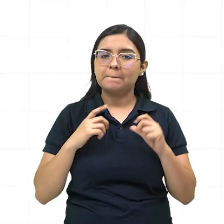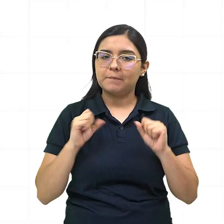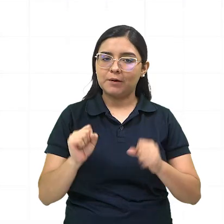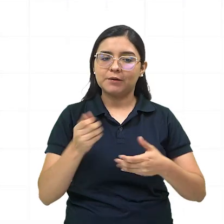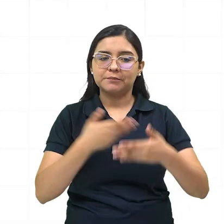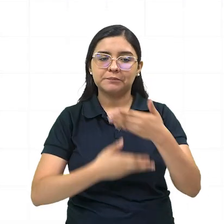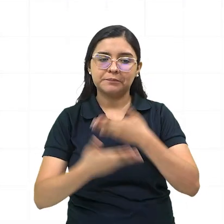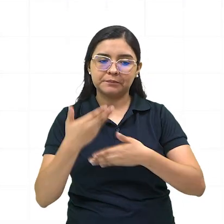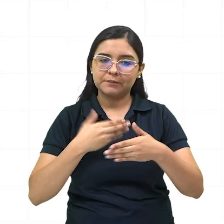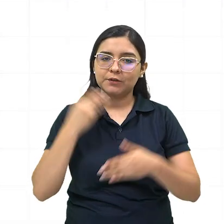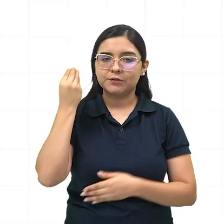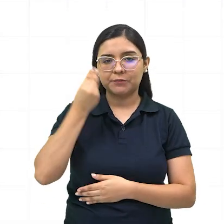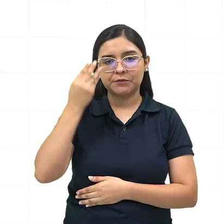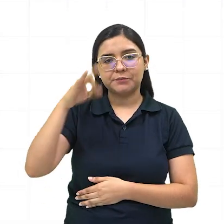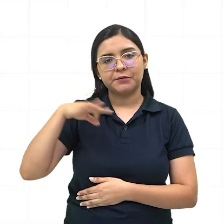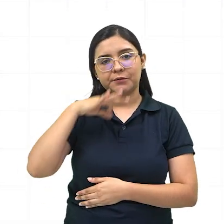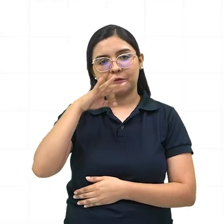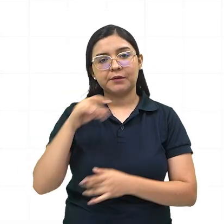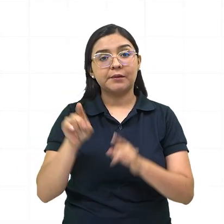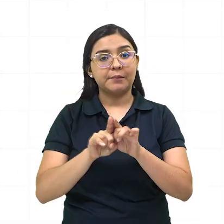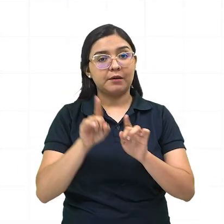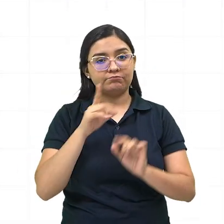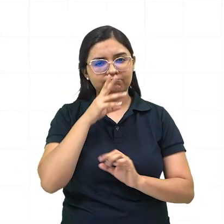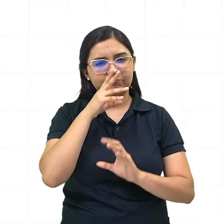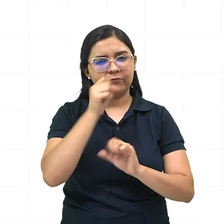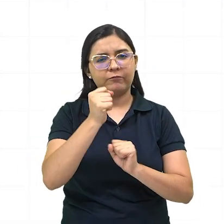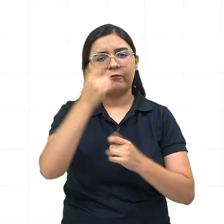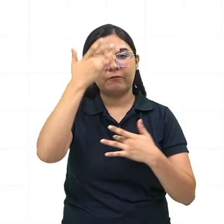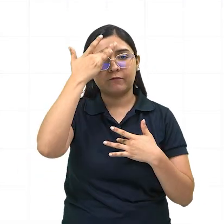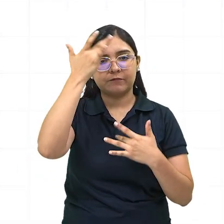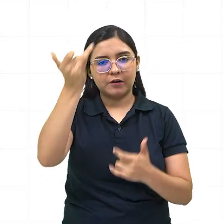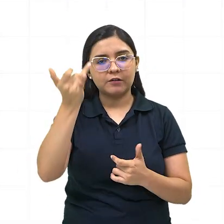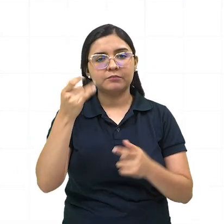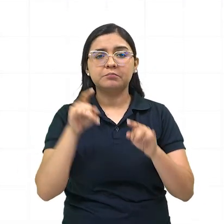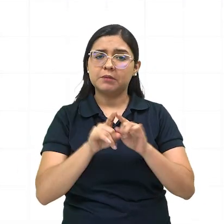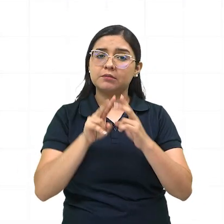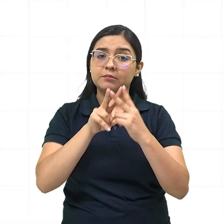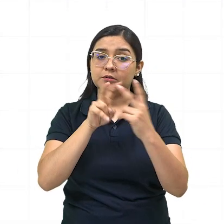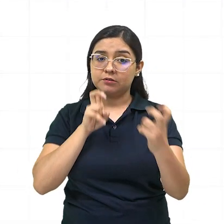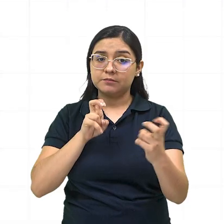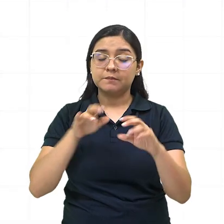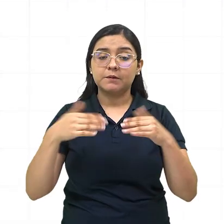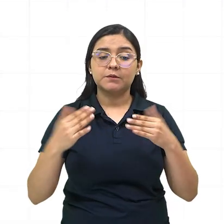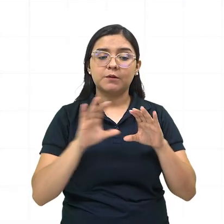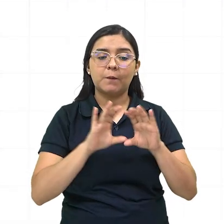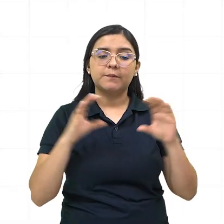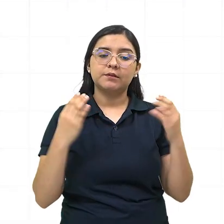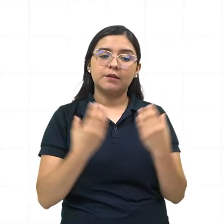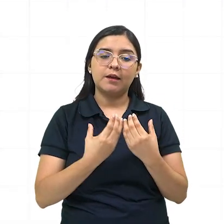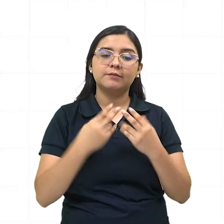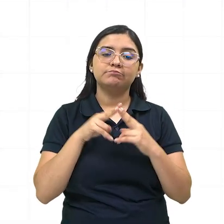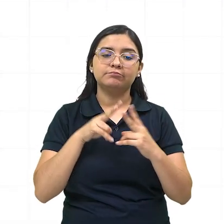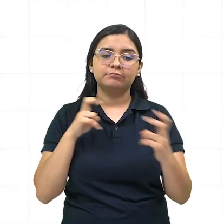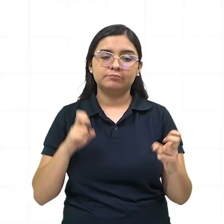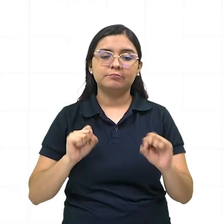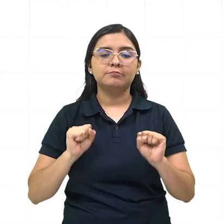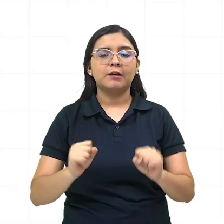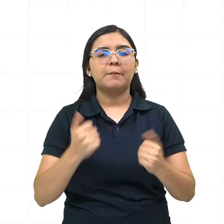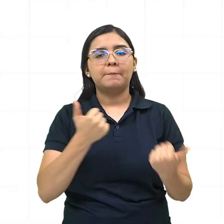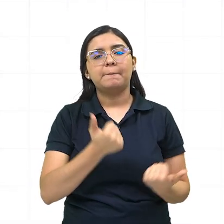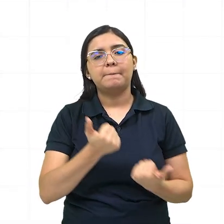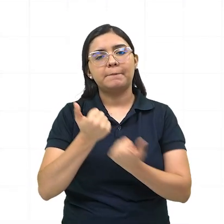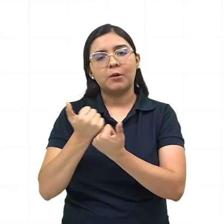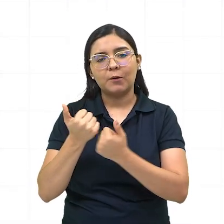compartilhar suas experiências espirituais e fortalecer sua fé, mesmo à distância. Essas comunidades virtuais oferecem